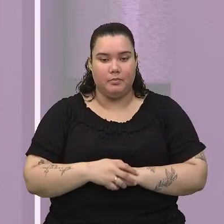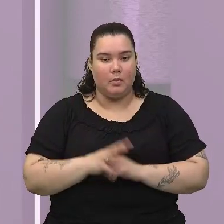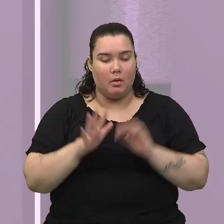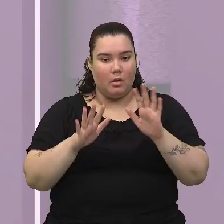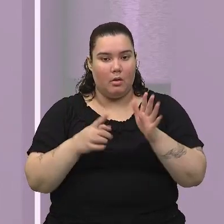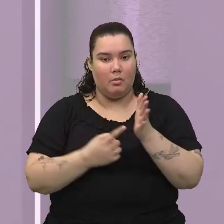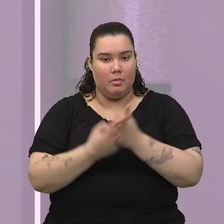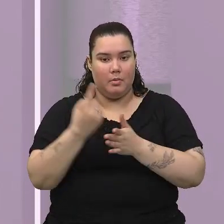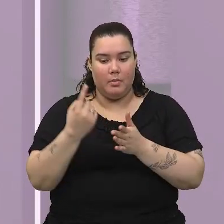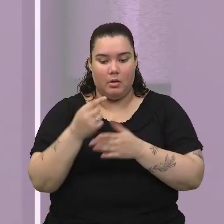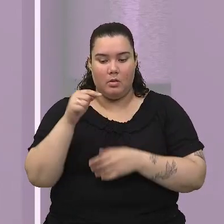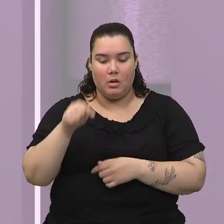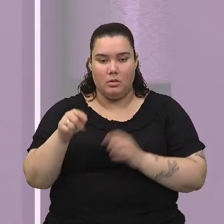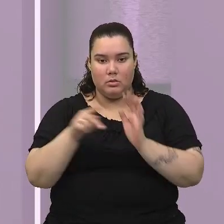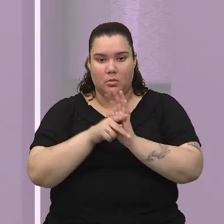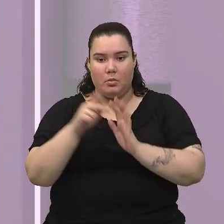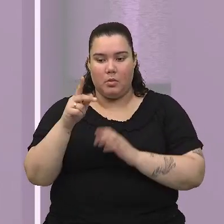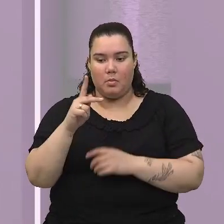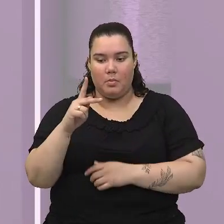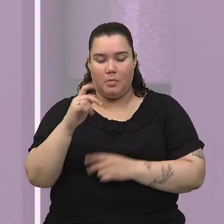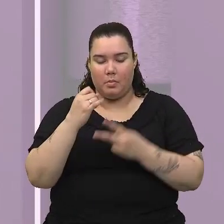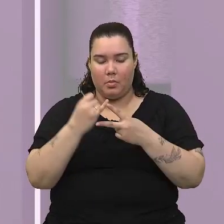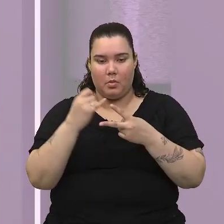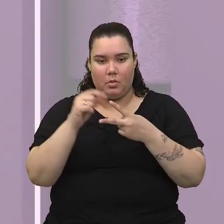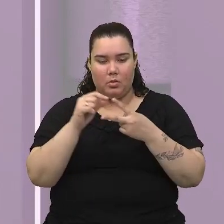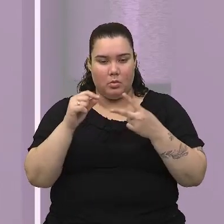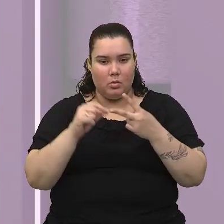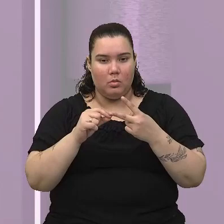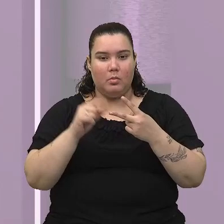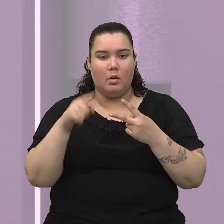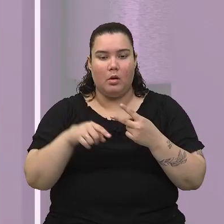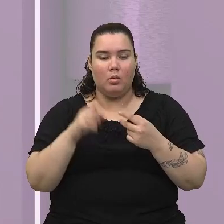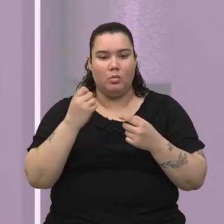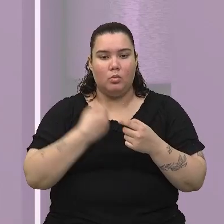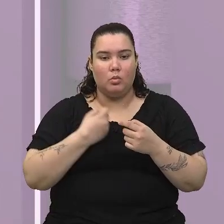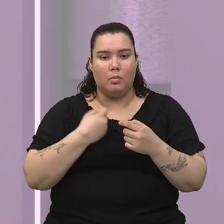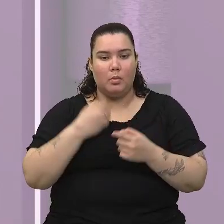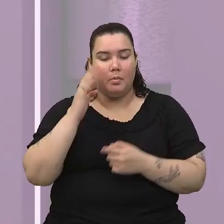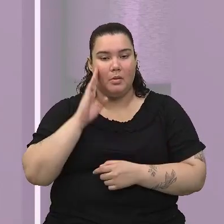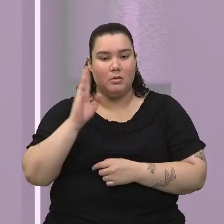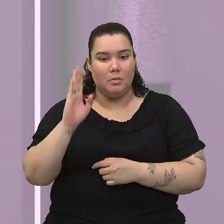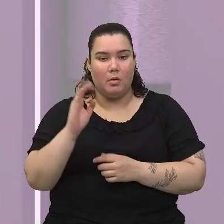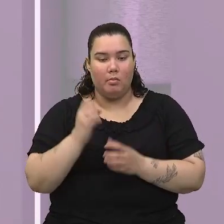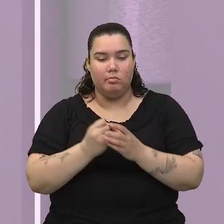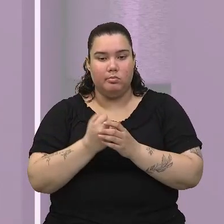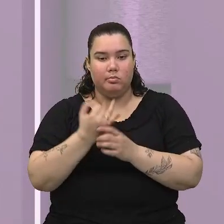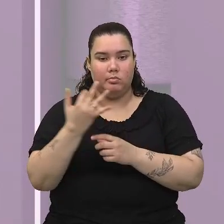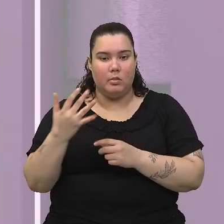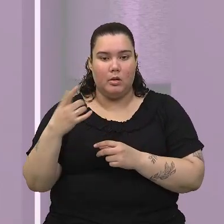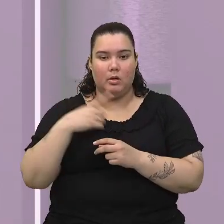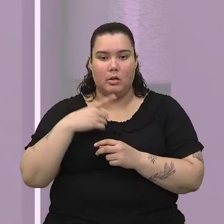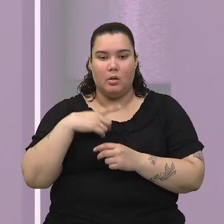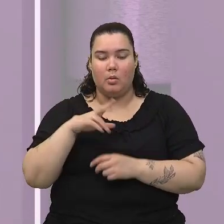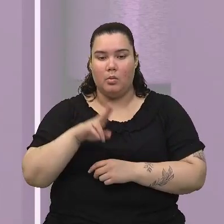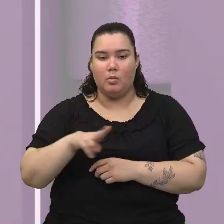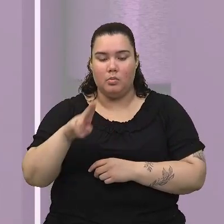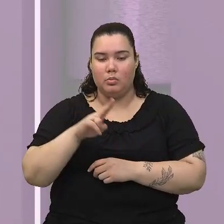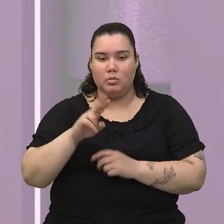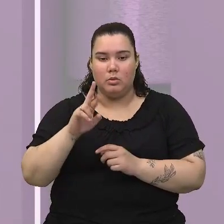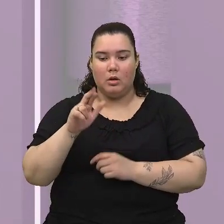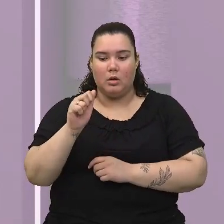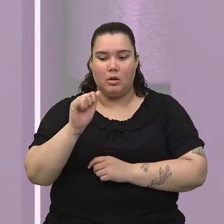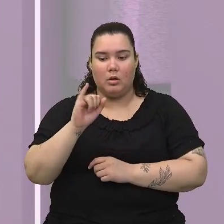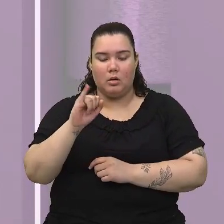do polinômio ele vai determinar o número máximo de raízes que esse polinômio vai ter, tá bom?